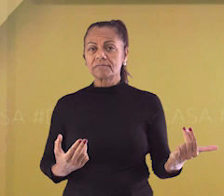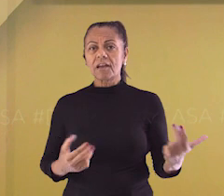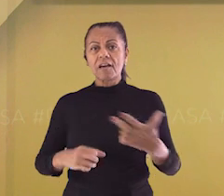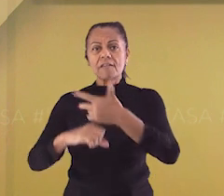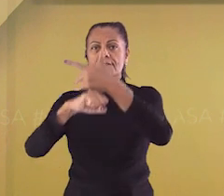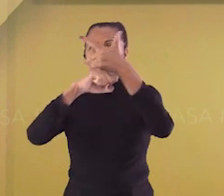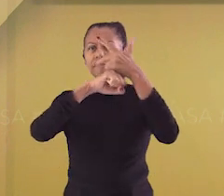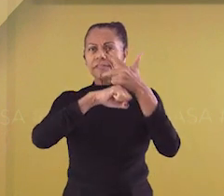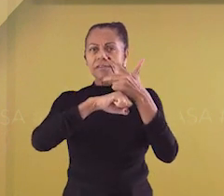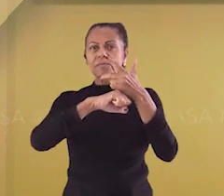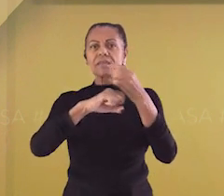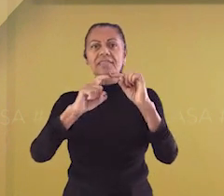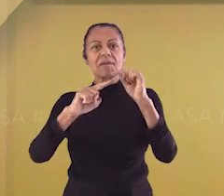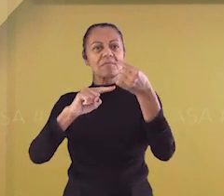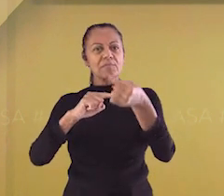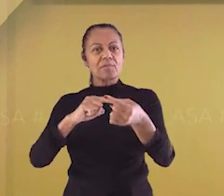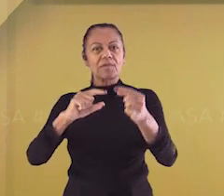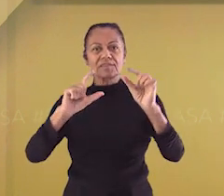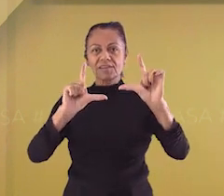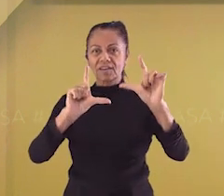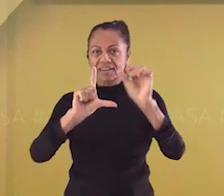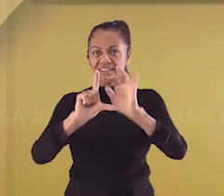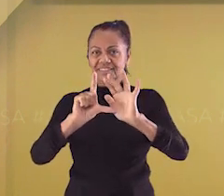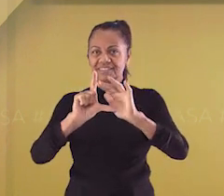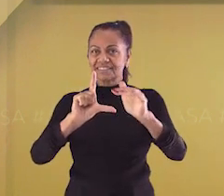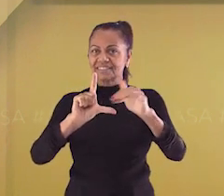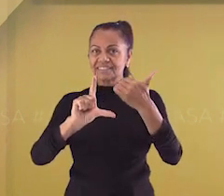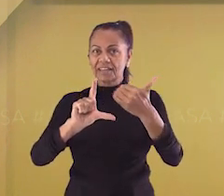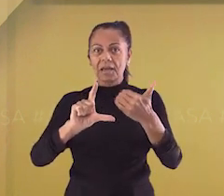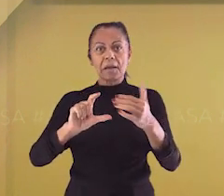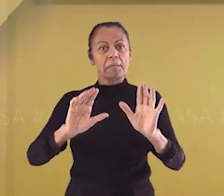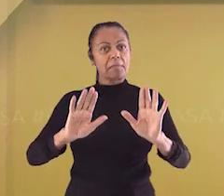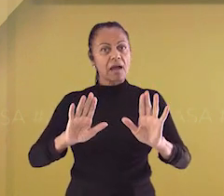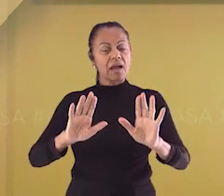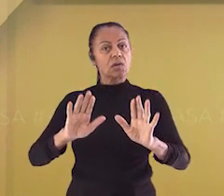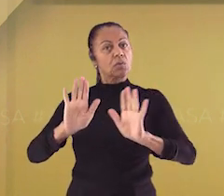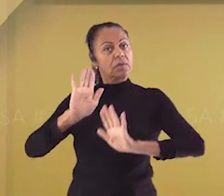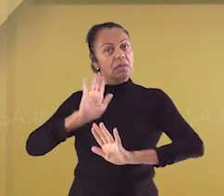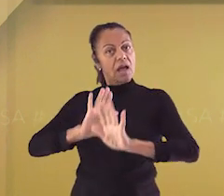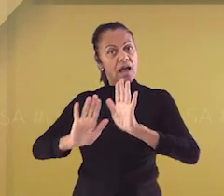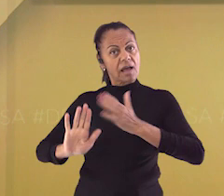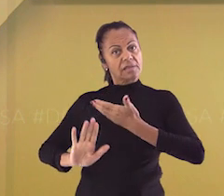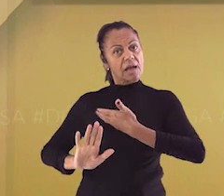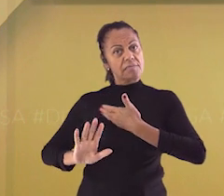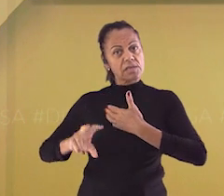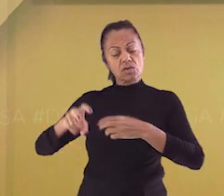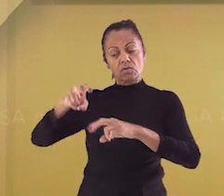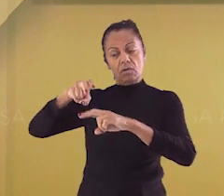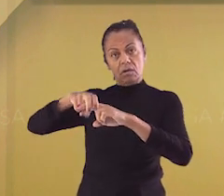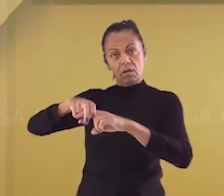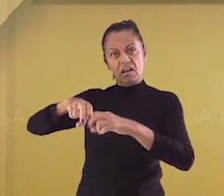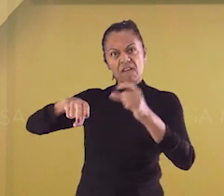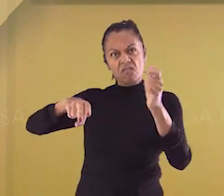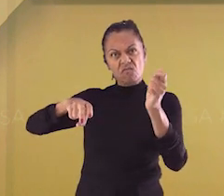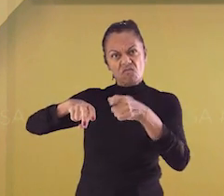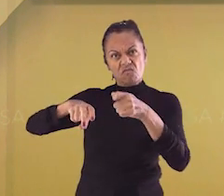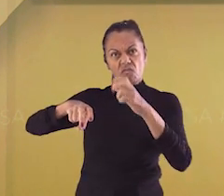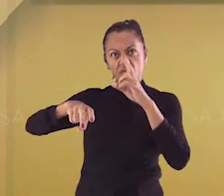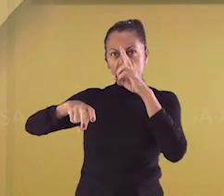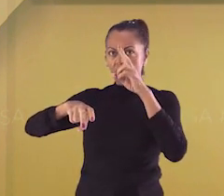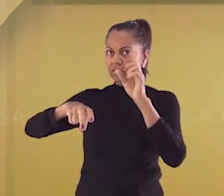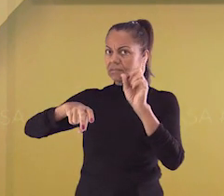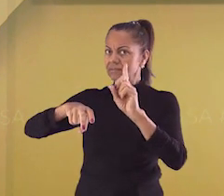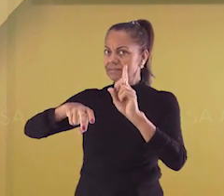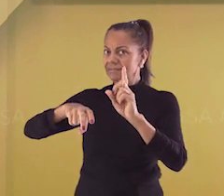filme e fotografe e envie para o QR Code presente na sua tela. Mas lembre de não bater com muita força